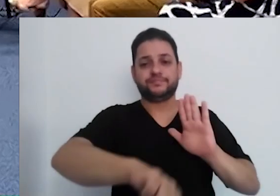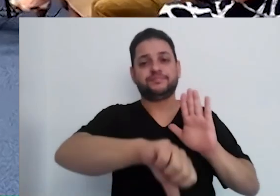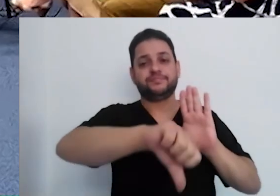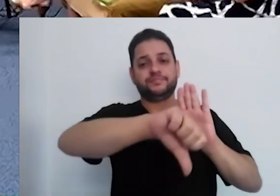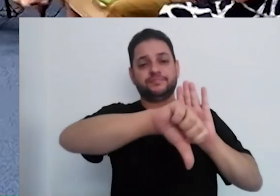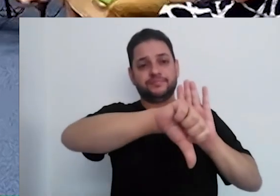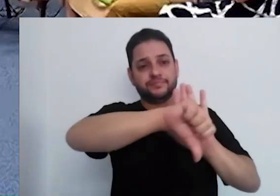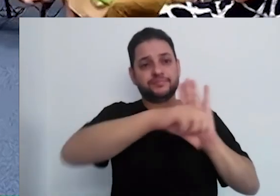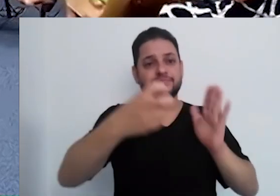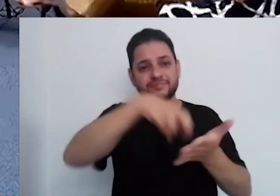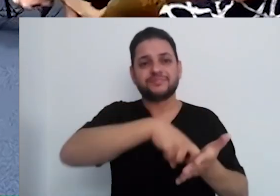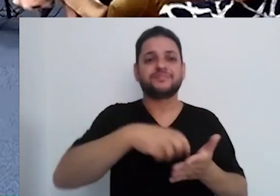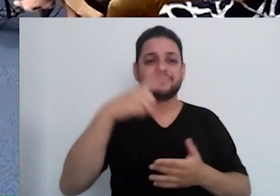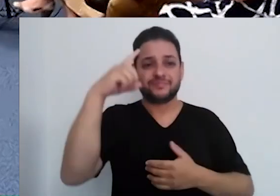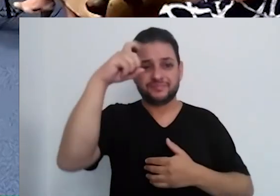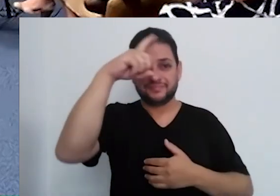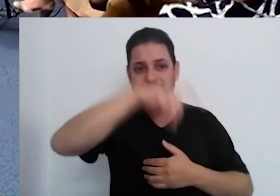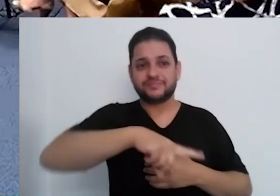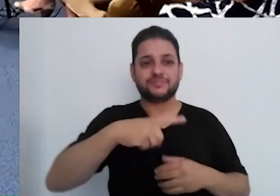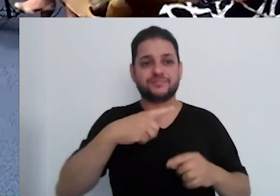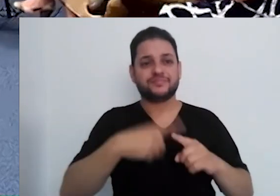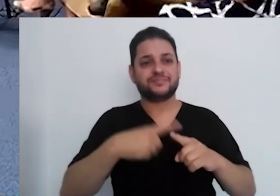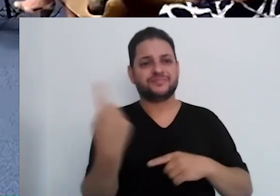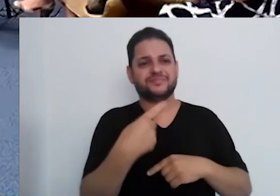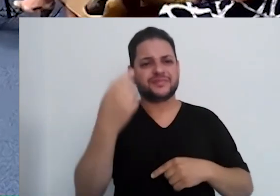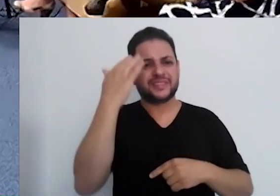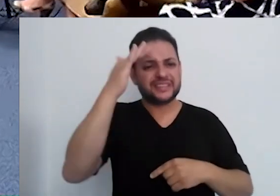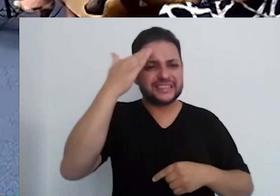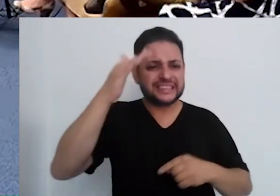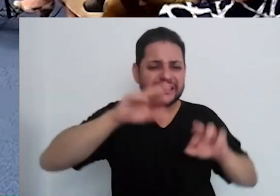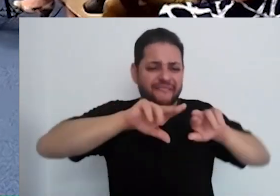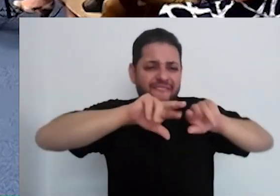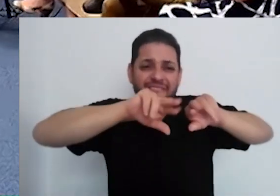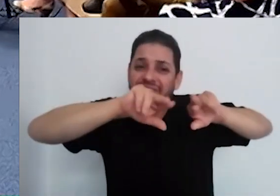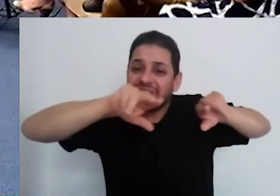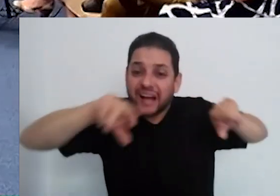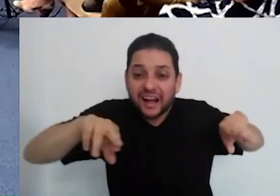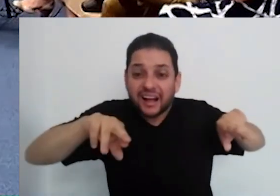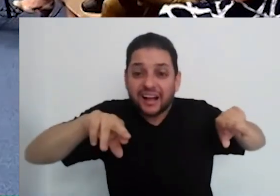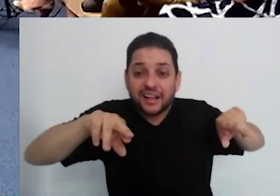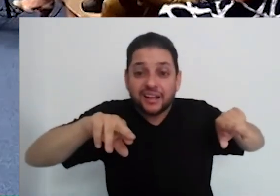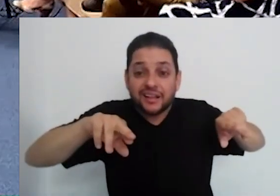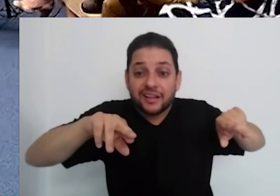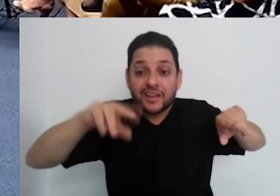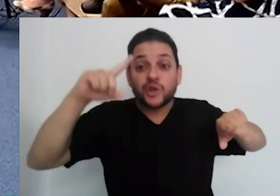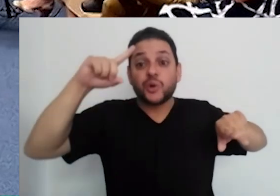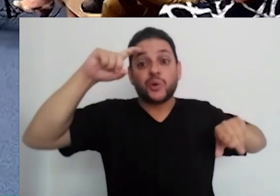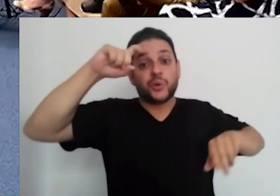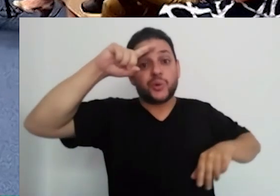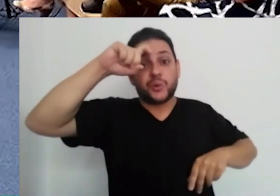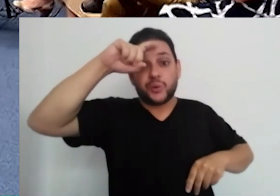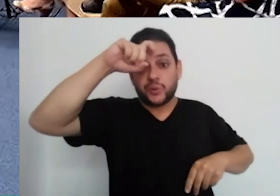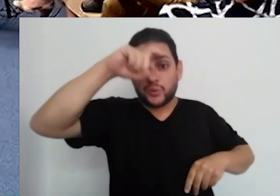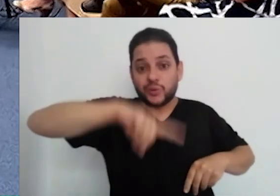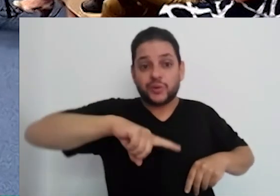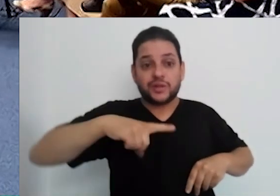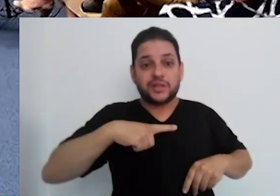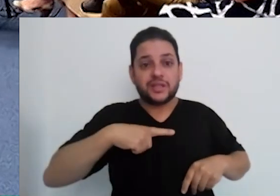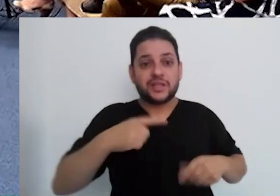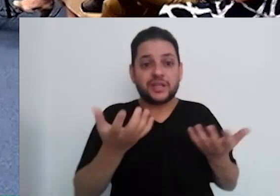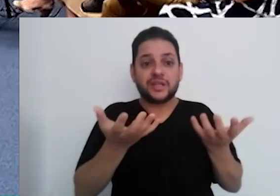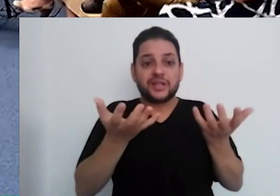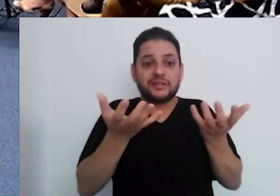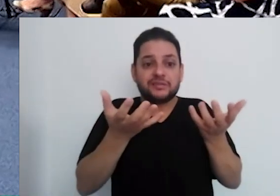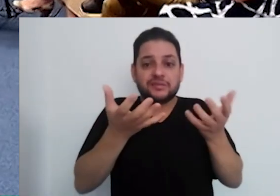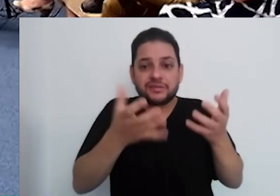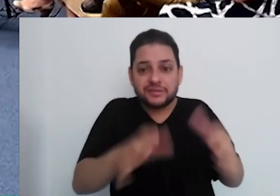fato que a gente tinha que entender muita coisa que era muito difícil muito muito muito difícil da gente entender a gente não queria se confundir então a gente